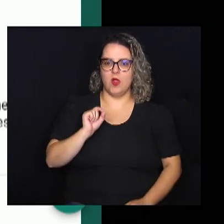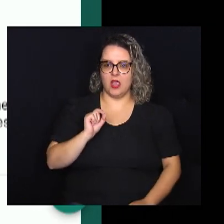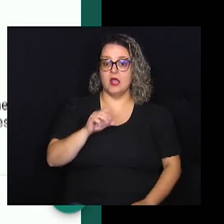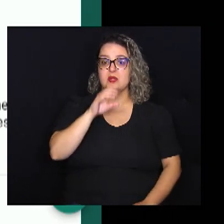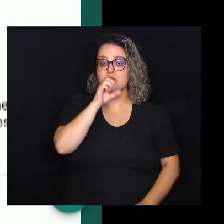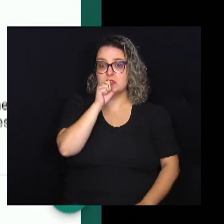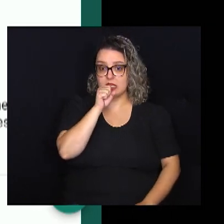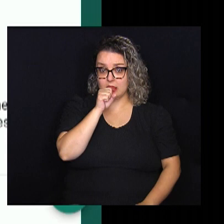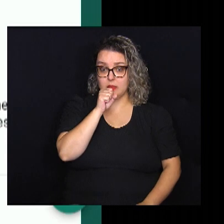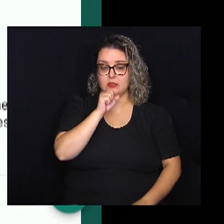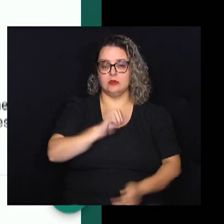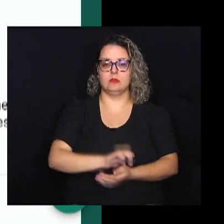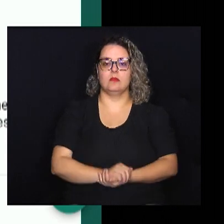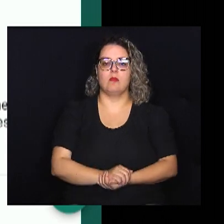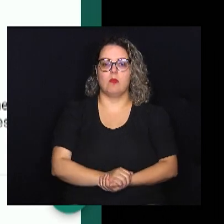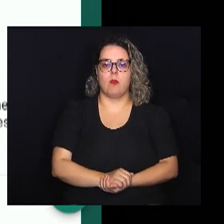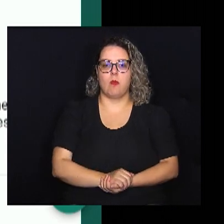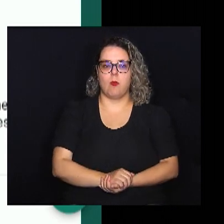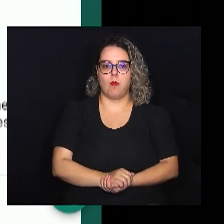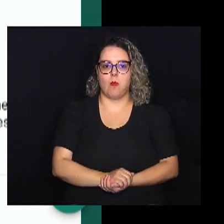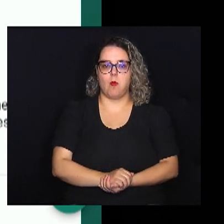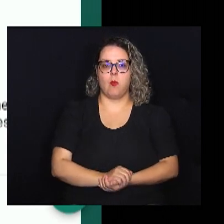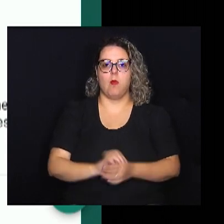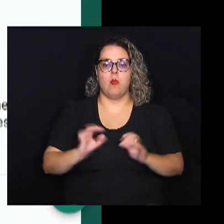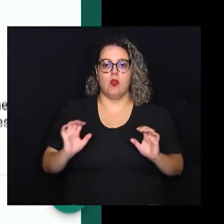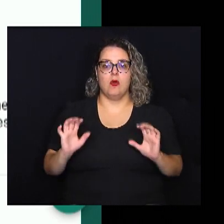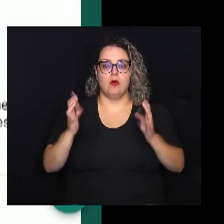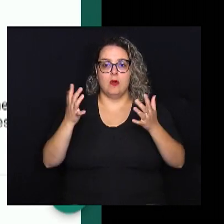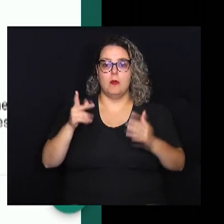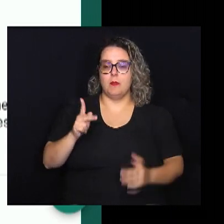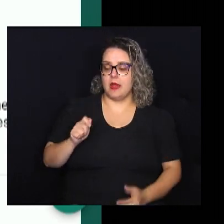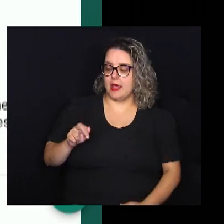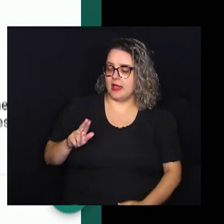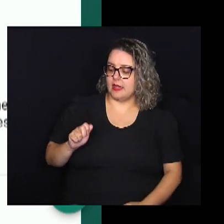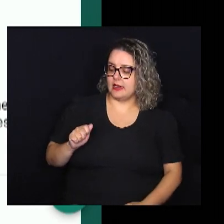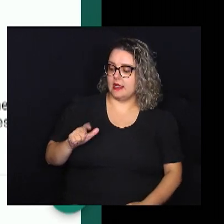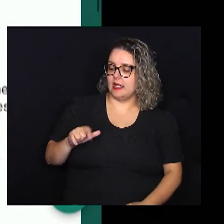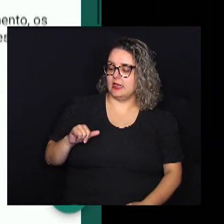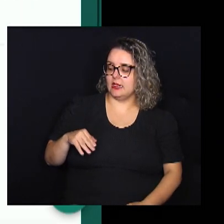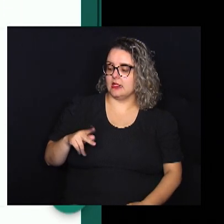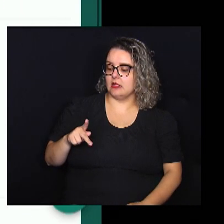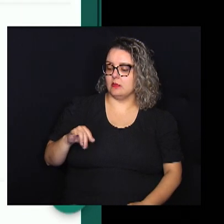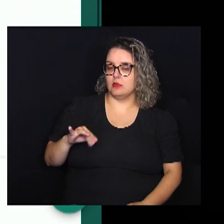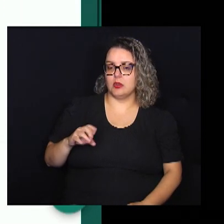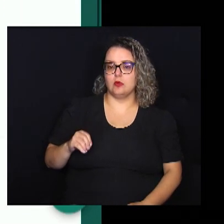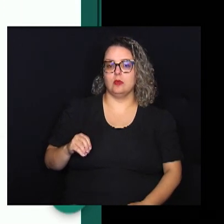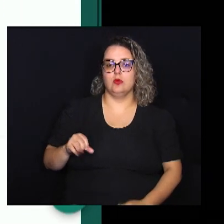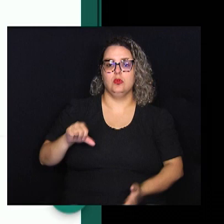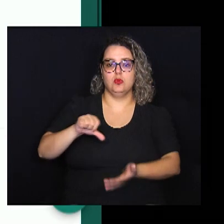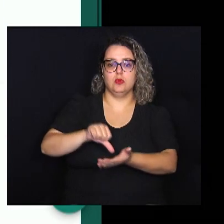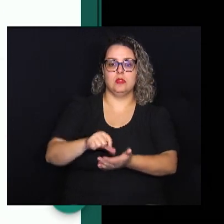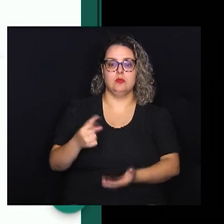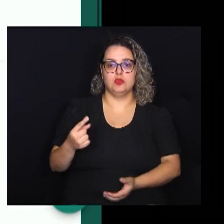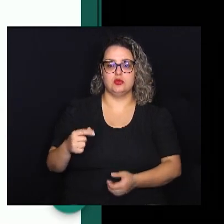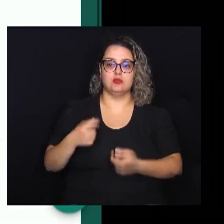sábado tá um evento que vai ser o festival paralímpico que vai acontecer no Campus 1 da PUC domingo a gente